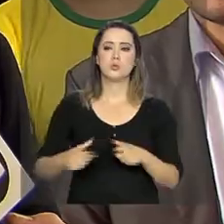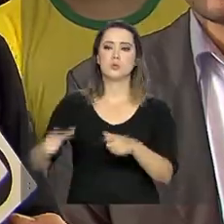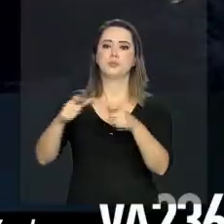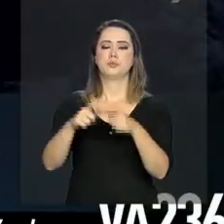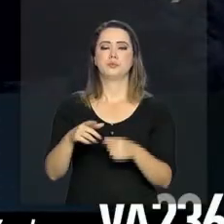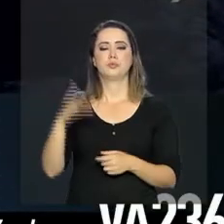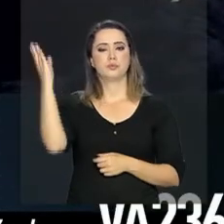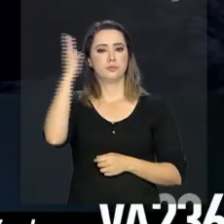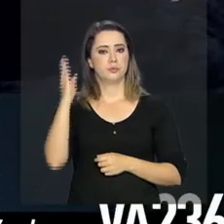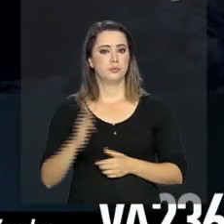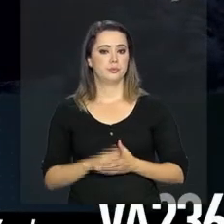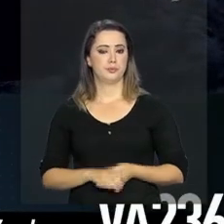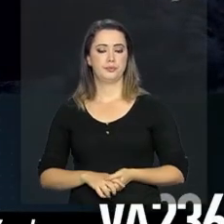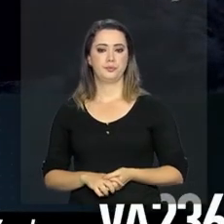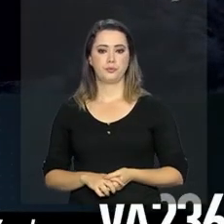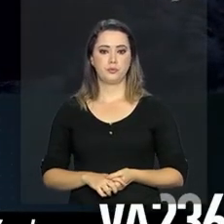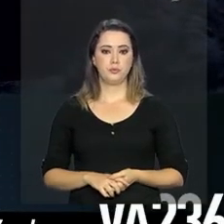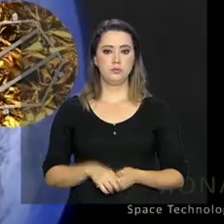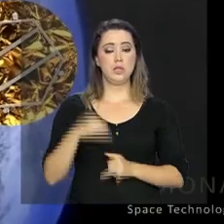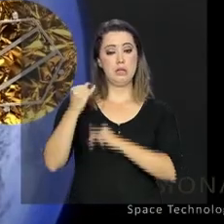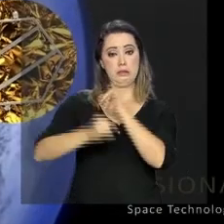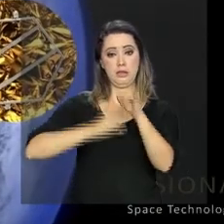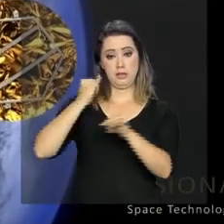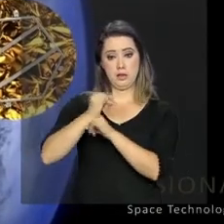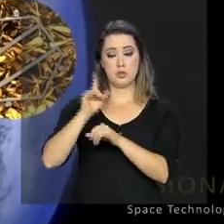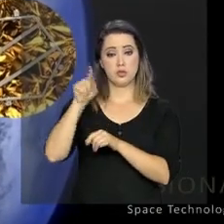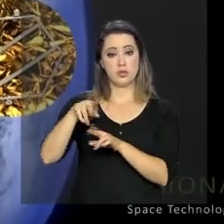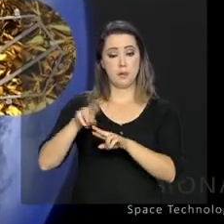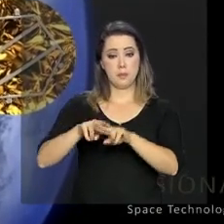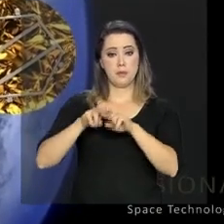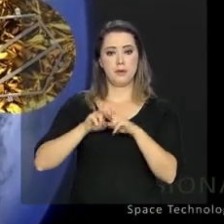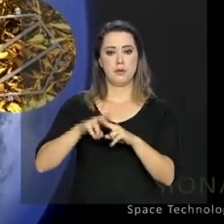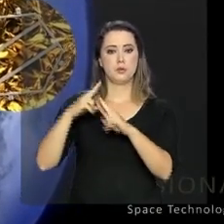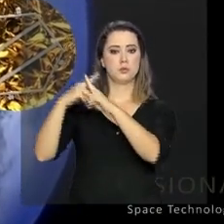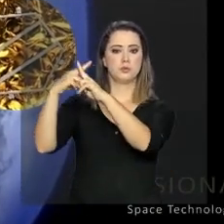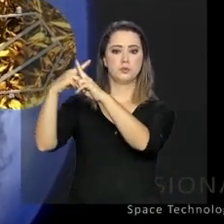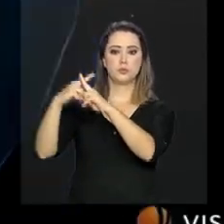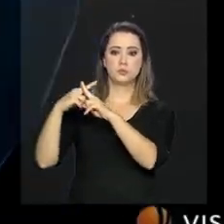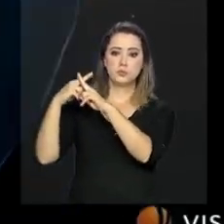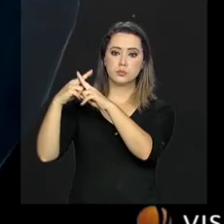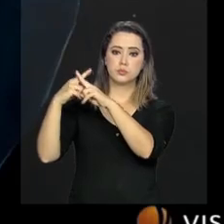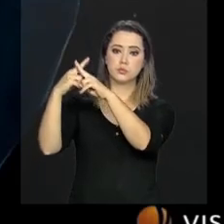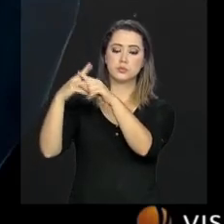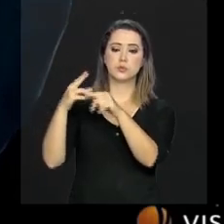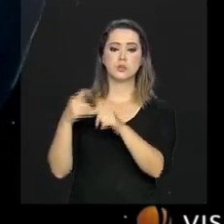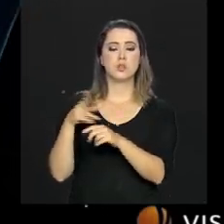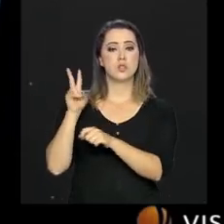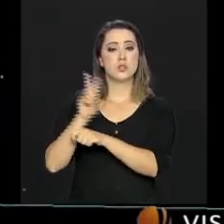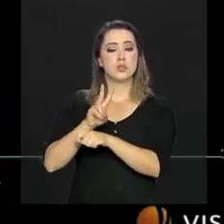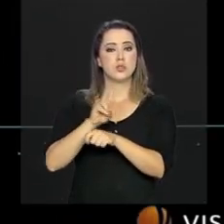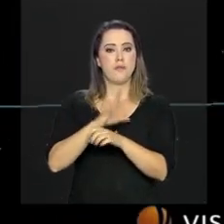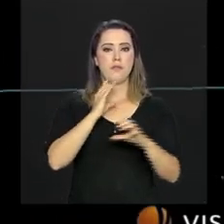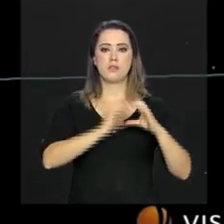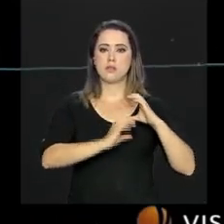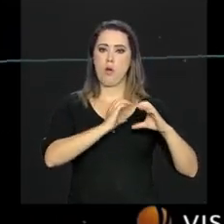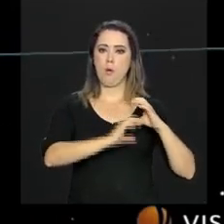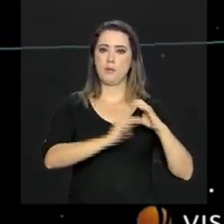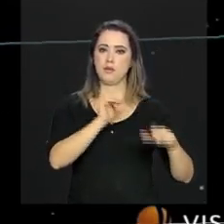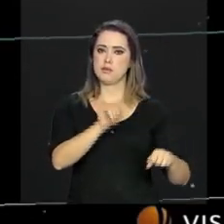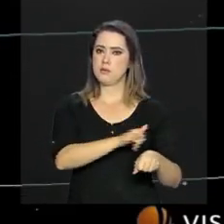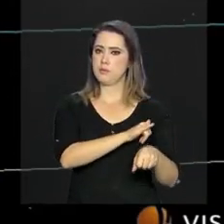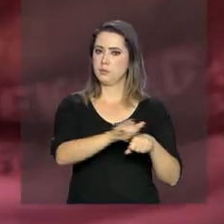brasileiros a conexão de internet do programa é feito por meio do satélite geoestacionário de defesa e comunicações